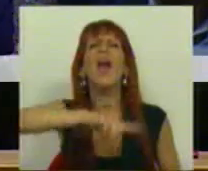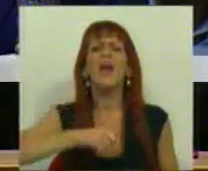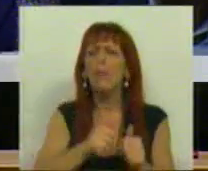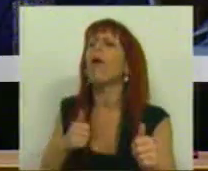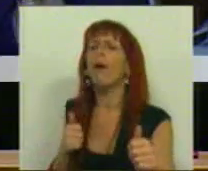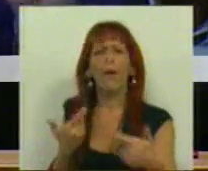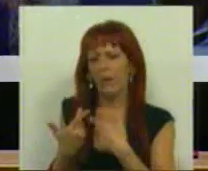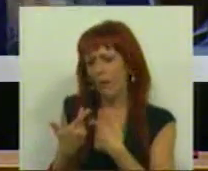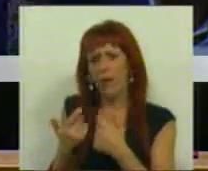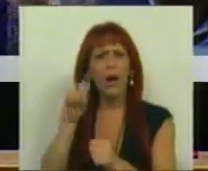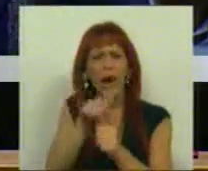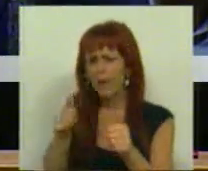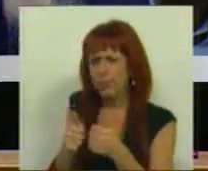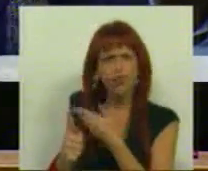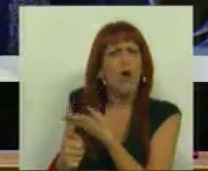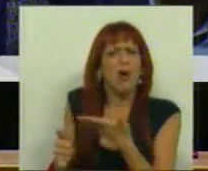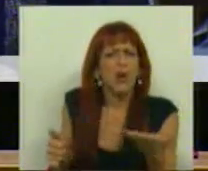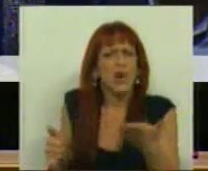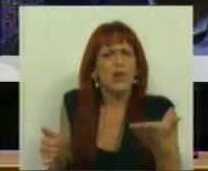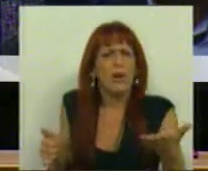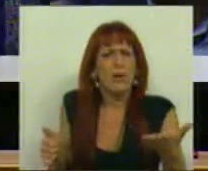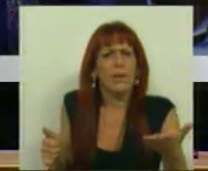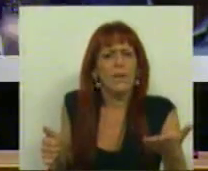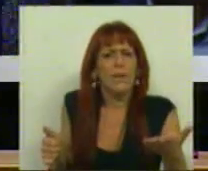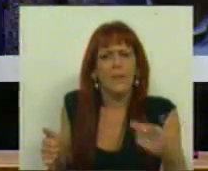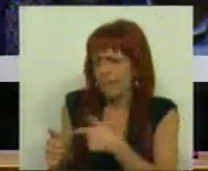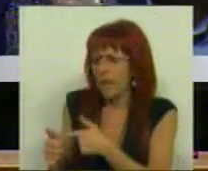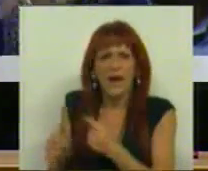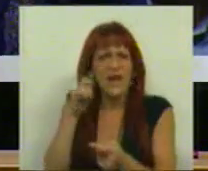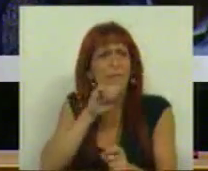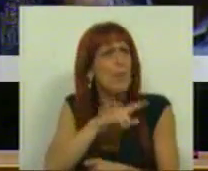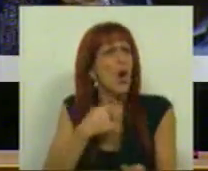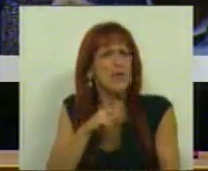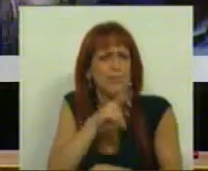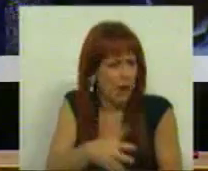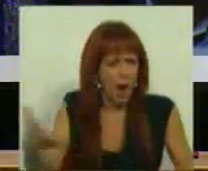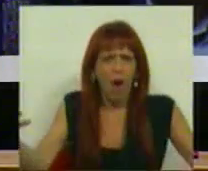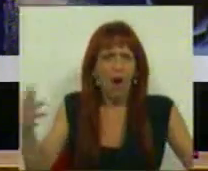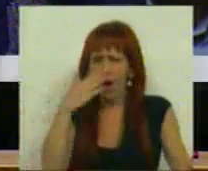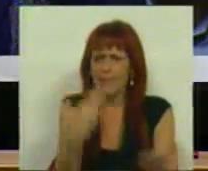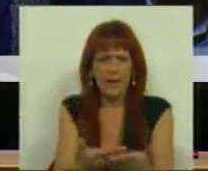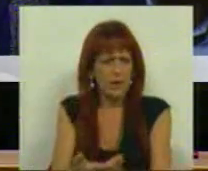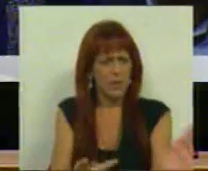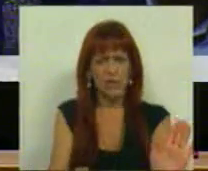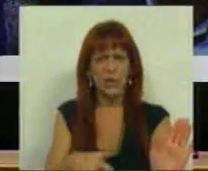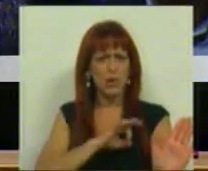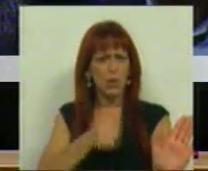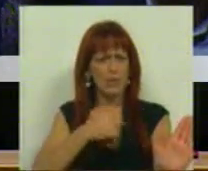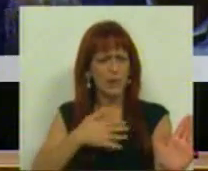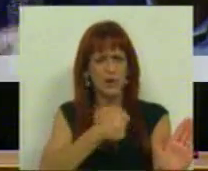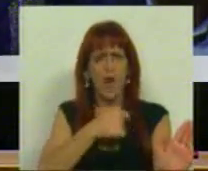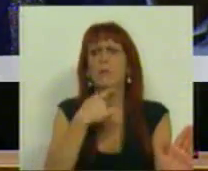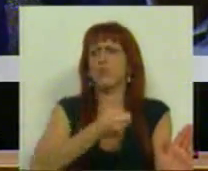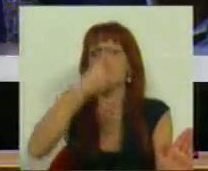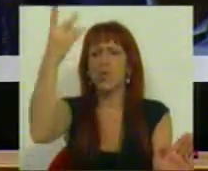ficou e quem já ficou para trás e quem não teve hipótese de reagir perante a proposta do senhorio e são